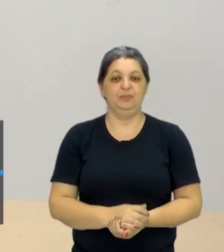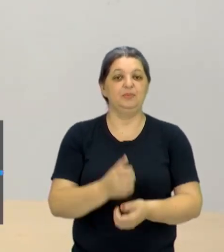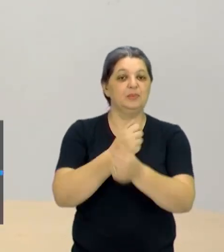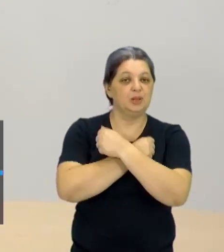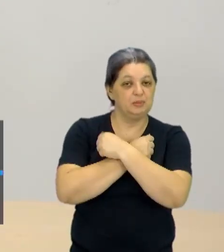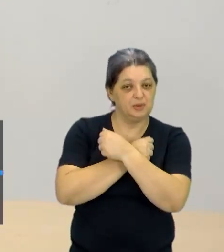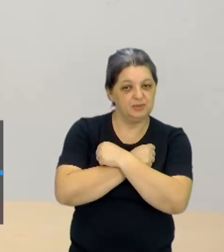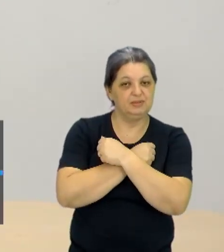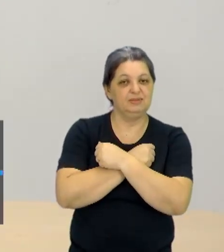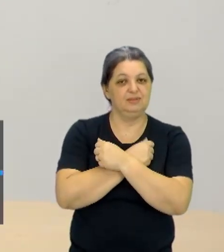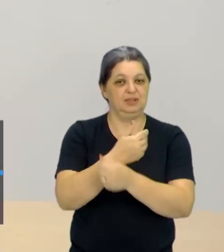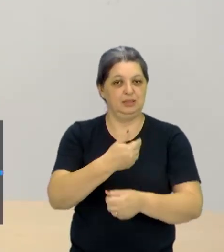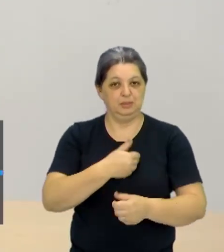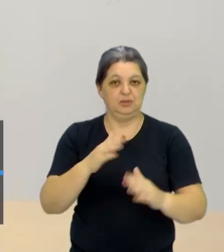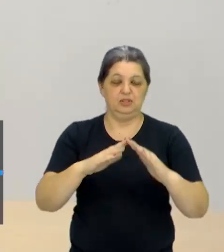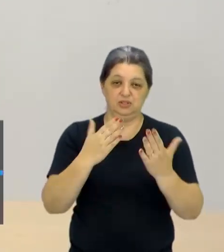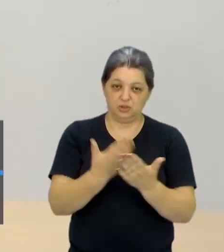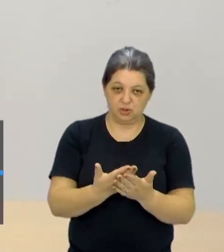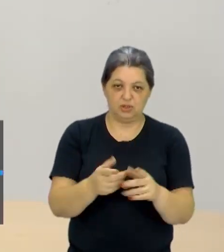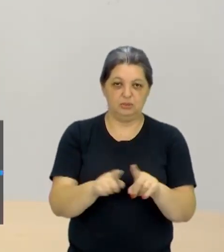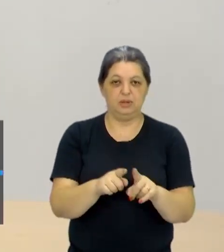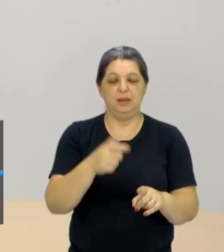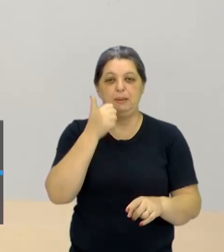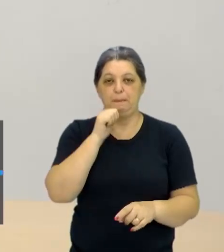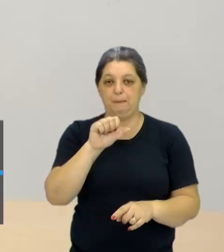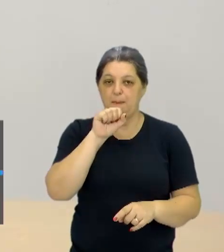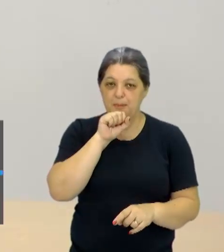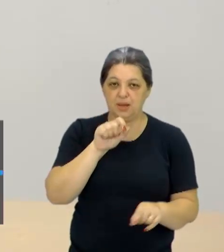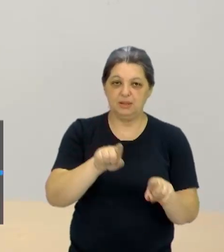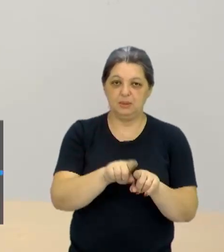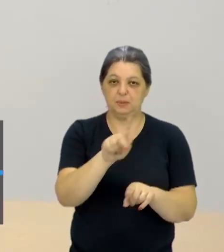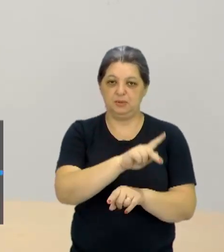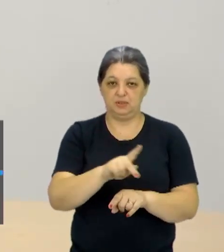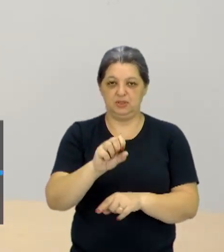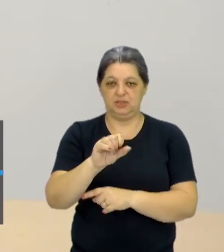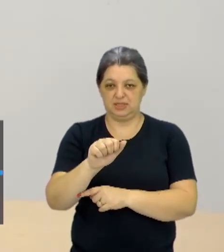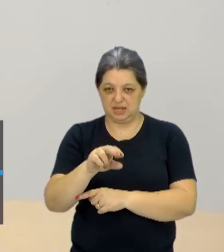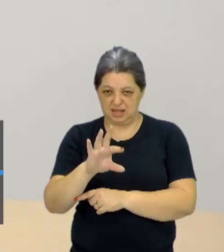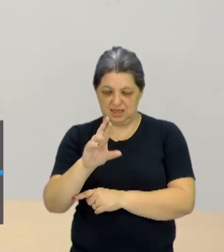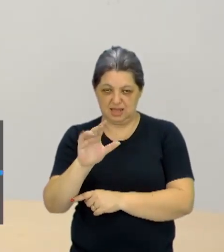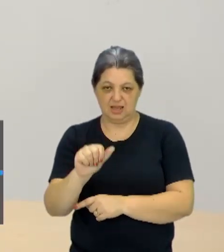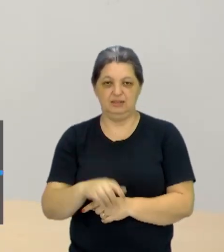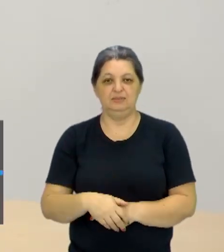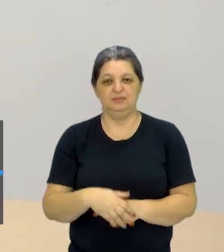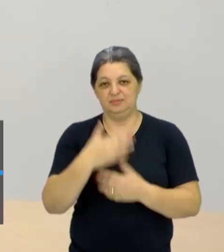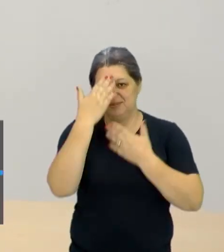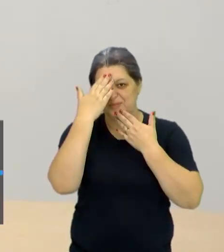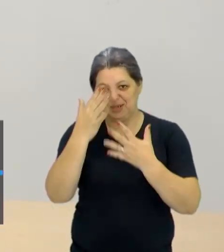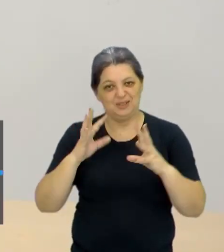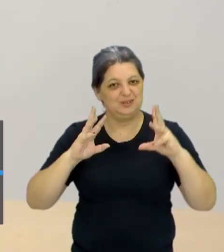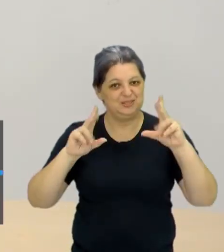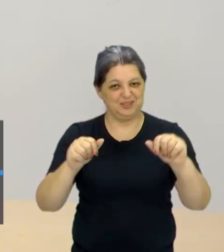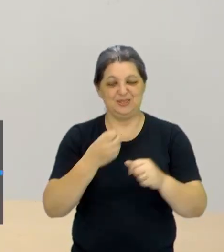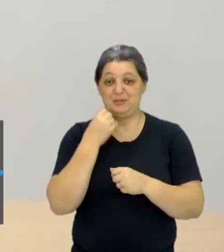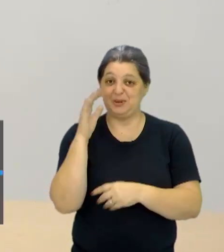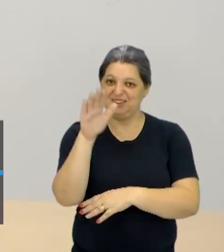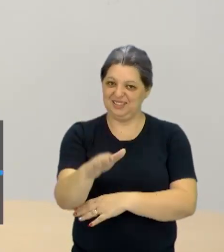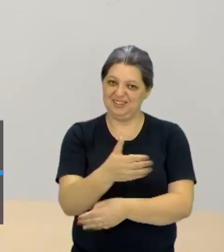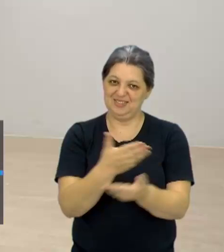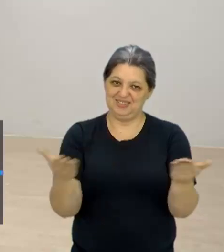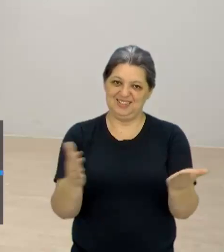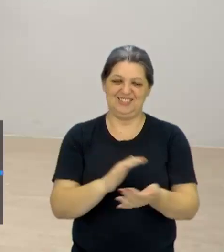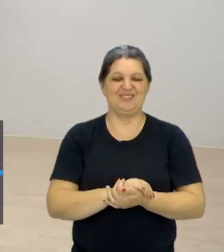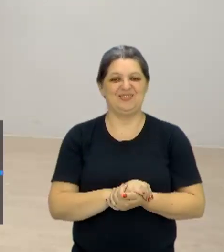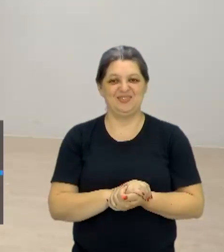minha escola, minha mãe em casa, minha professora Sandra, que está aqui me acompanhando. Muito obrigada, professora. Muito obrigada, pessoal. É isso. Boa tarde.